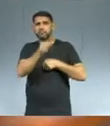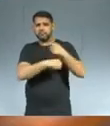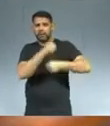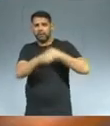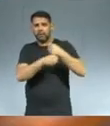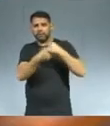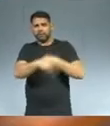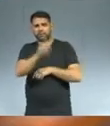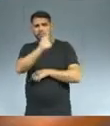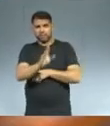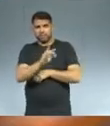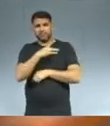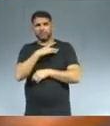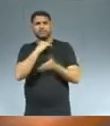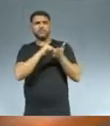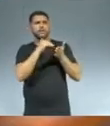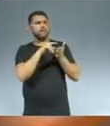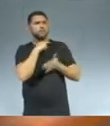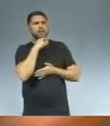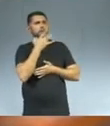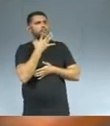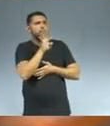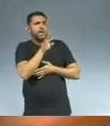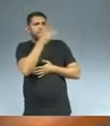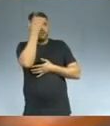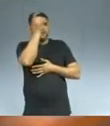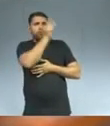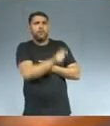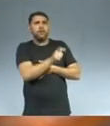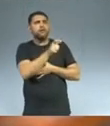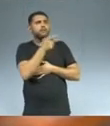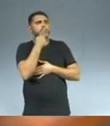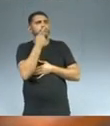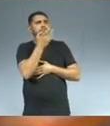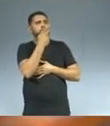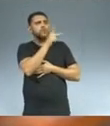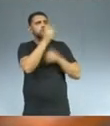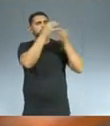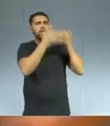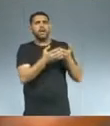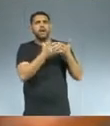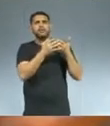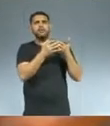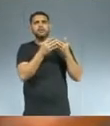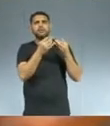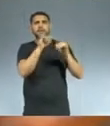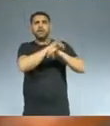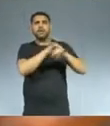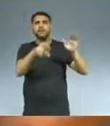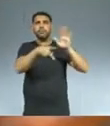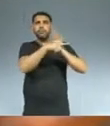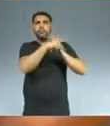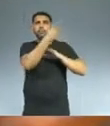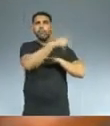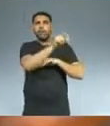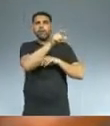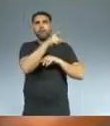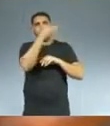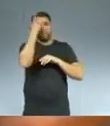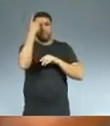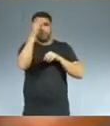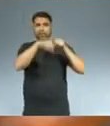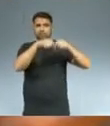aí no nosso país para quem não conhece o cara eu queria que você falasse um pouquinho sobre isso quer ver como ele funciona agora coração do próprio